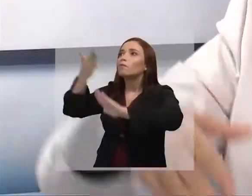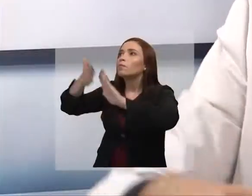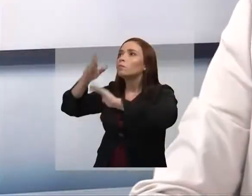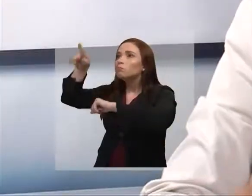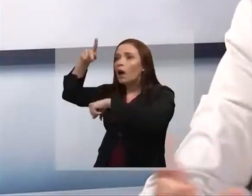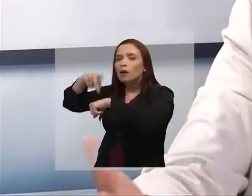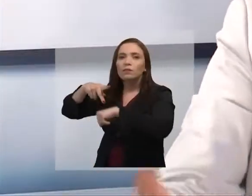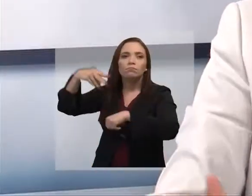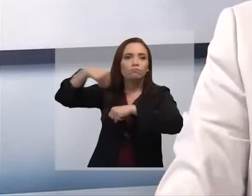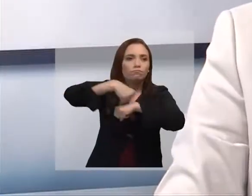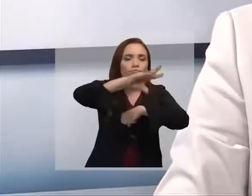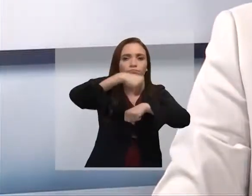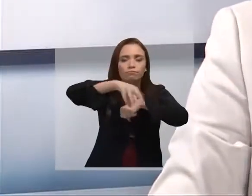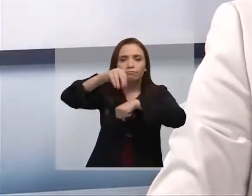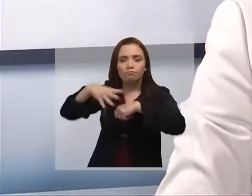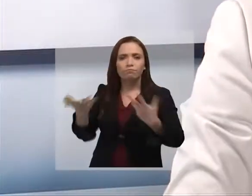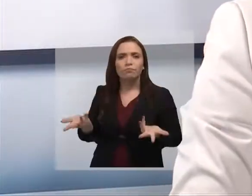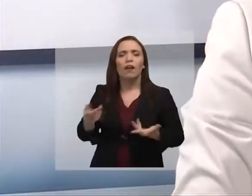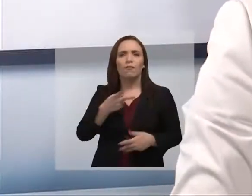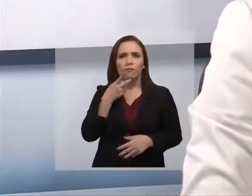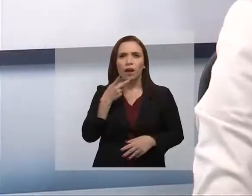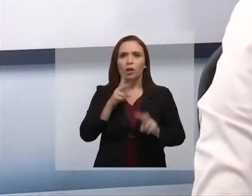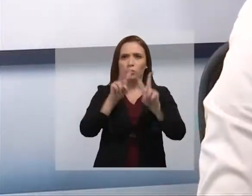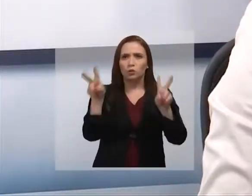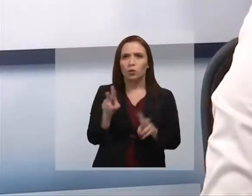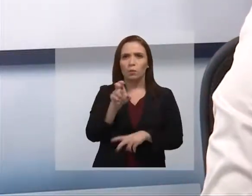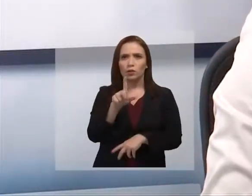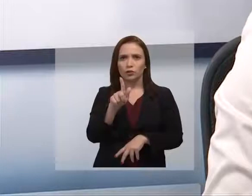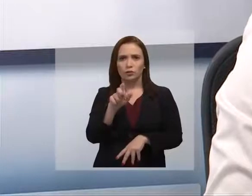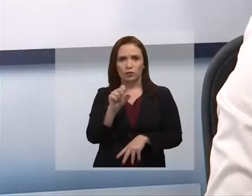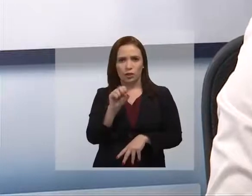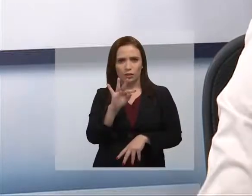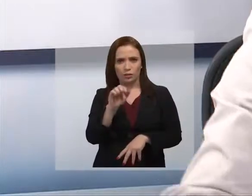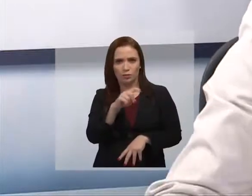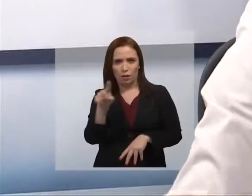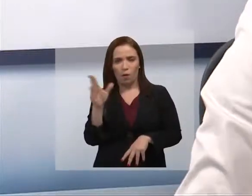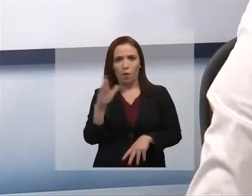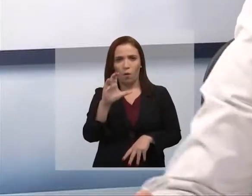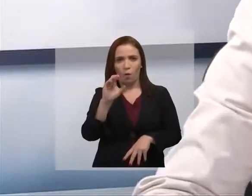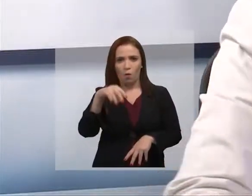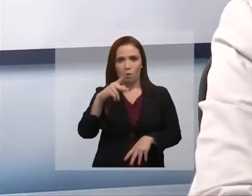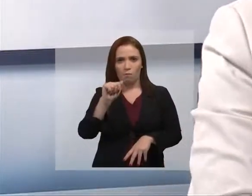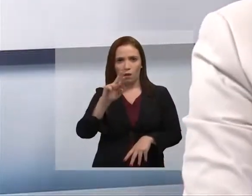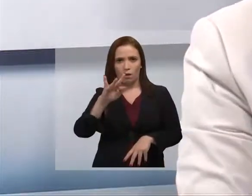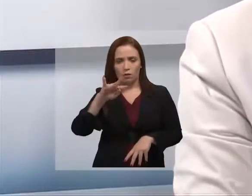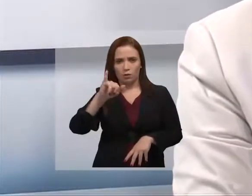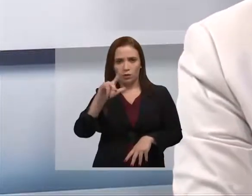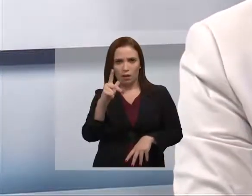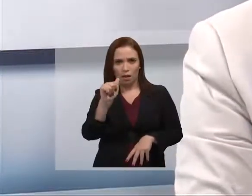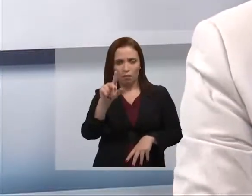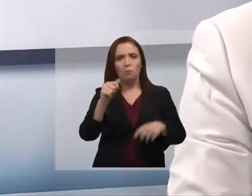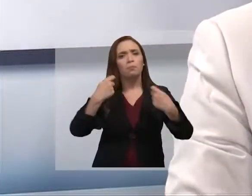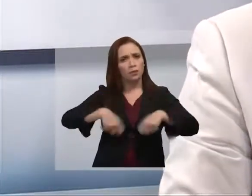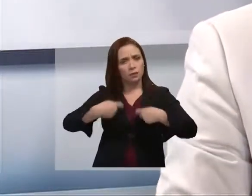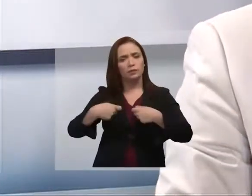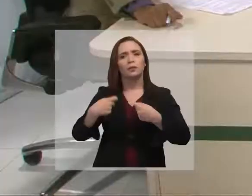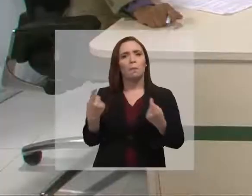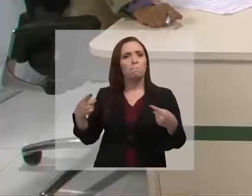para poder entender. A gente fala muito em gestão compartilhada. Verdade. Está na hora de praticar. Coisa